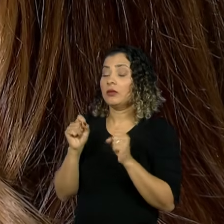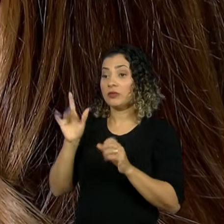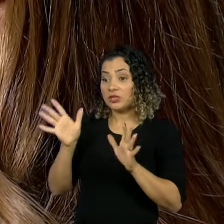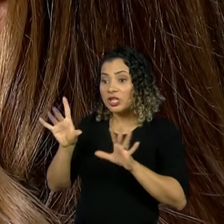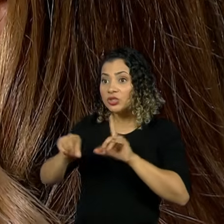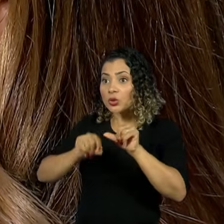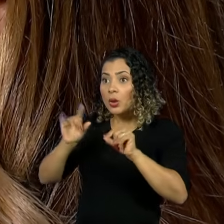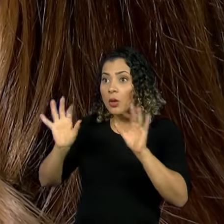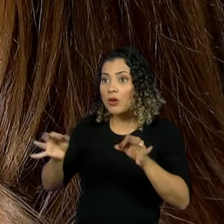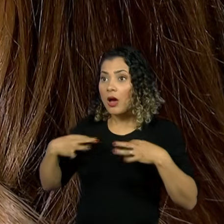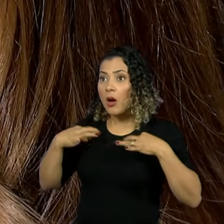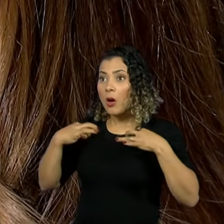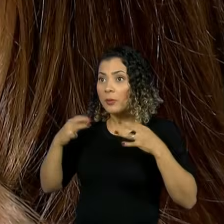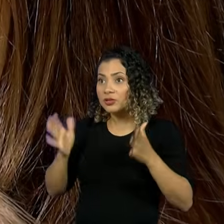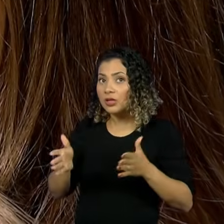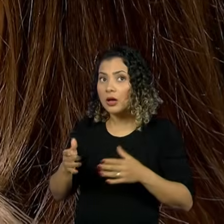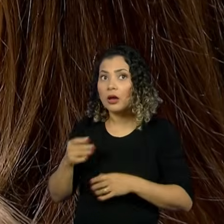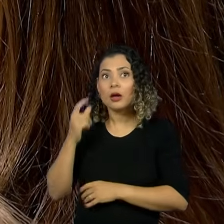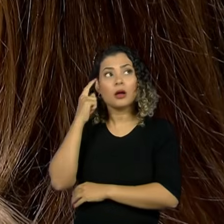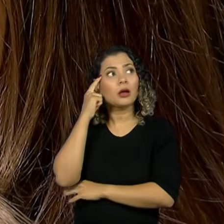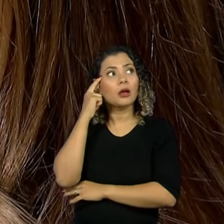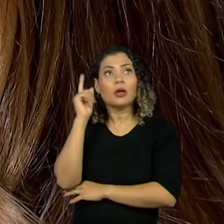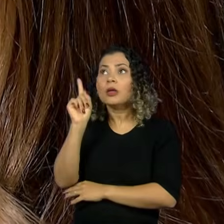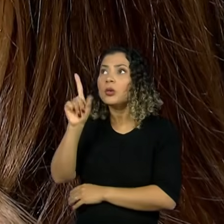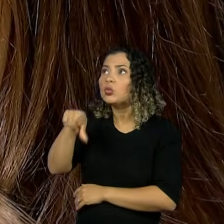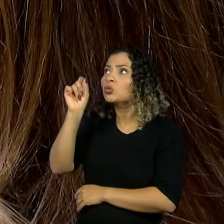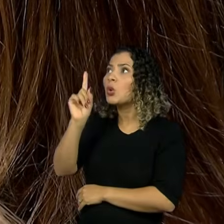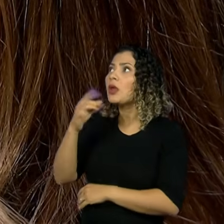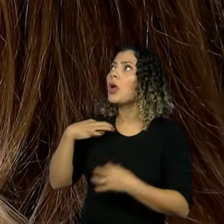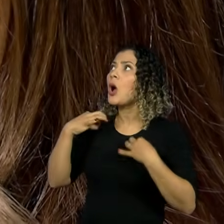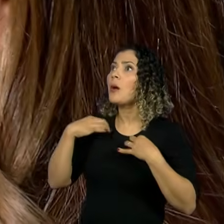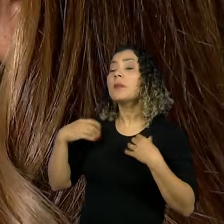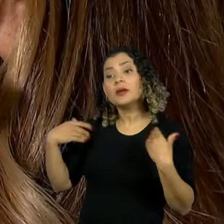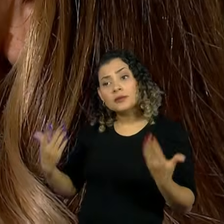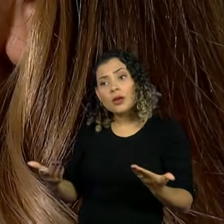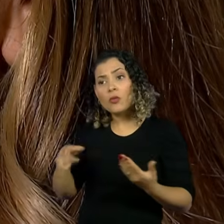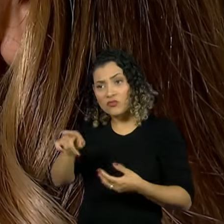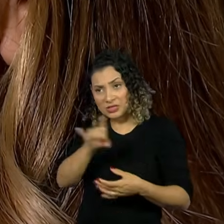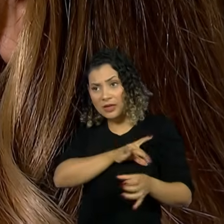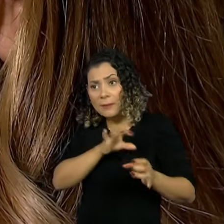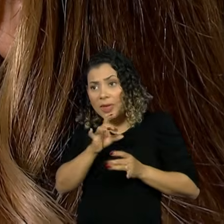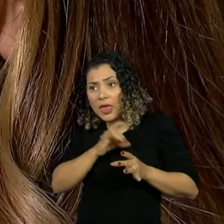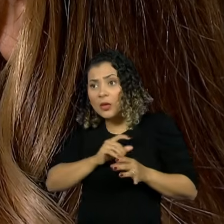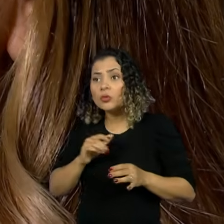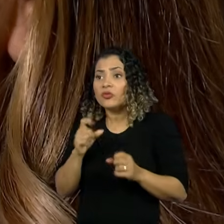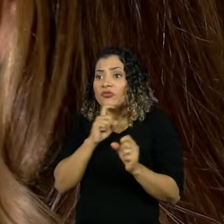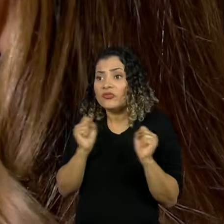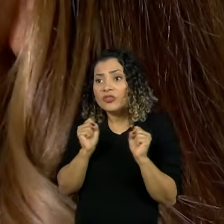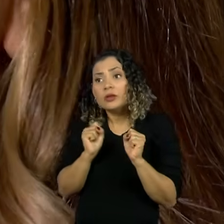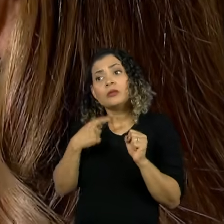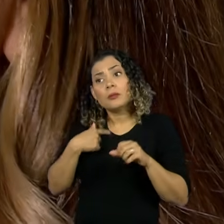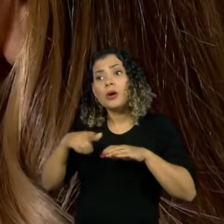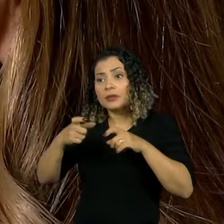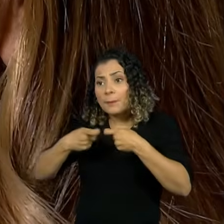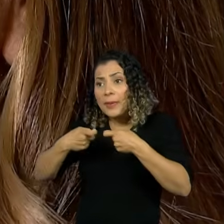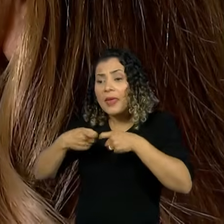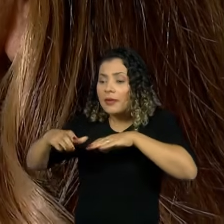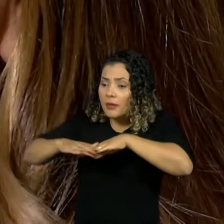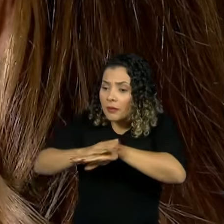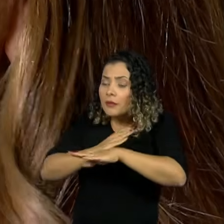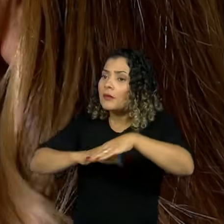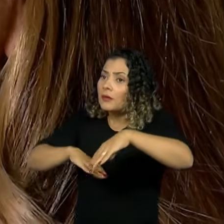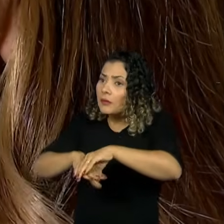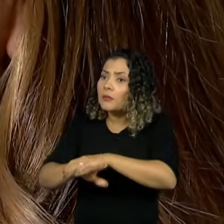roupa? Aí ele falou assim, sabe que não? Eu falei, então, se você acha que você vai ter frio, a gente põe meia, cachecol, a